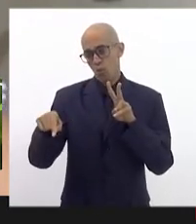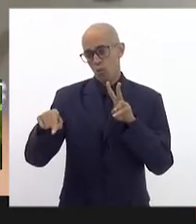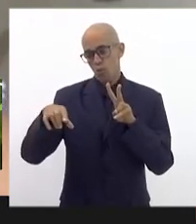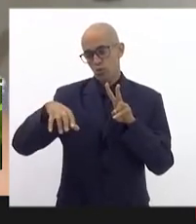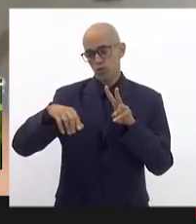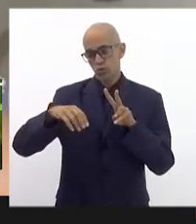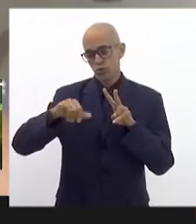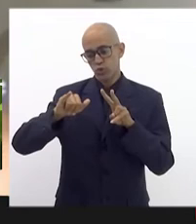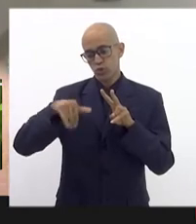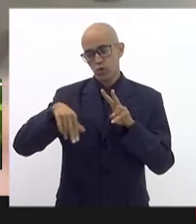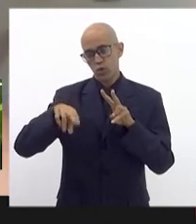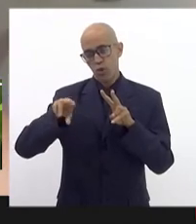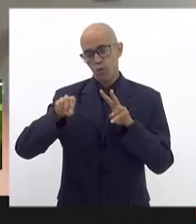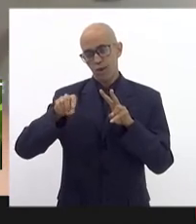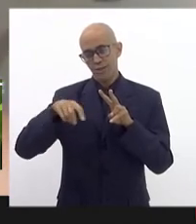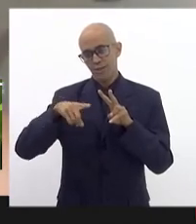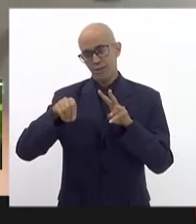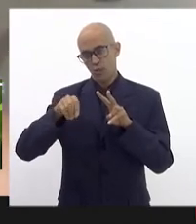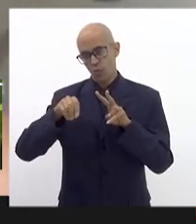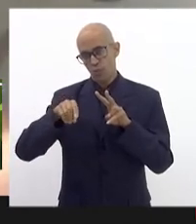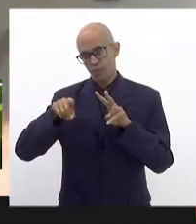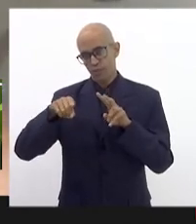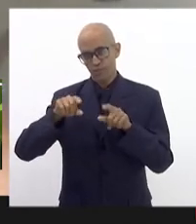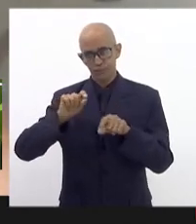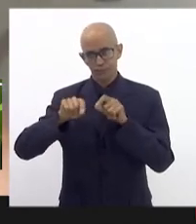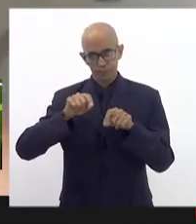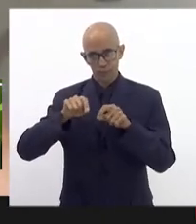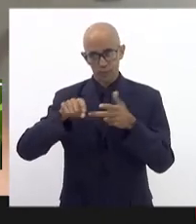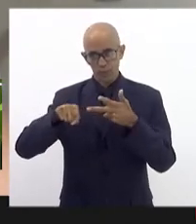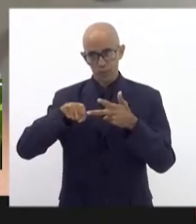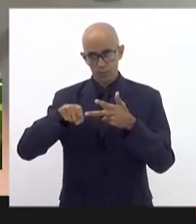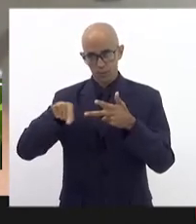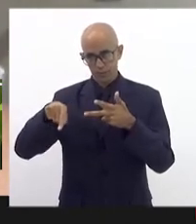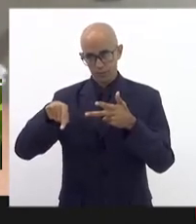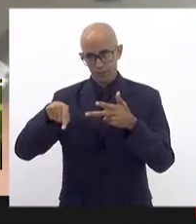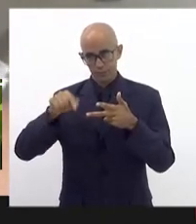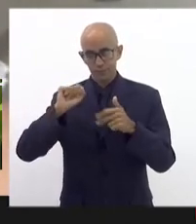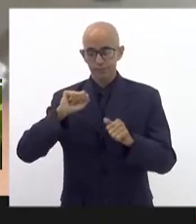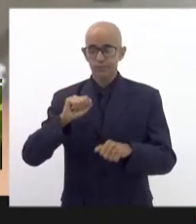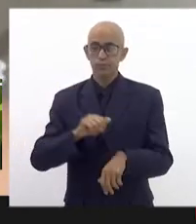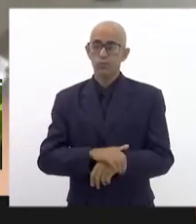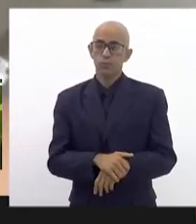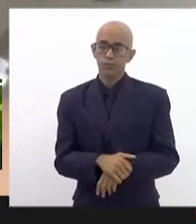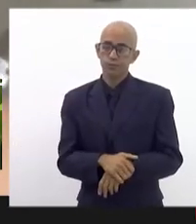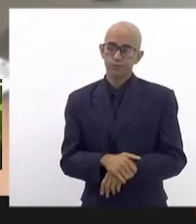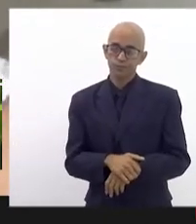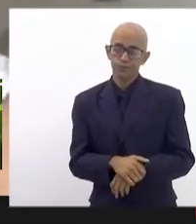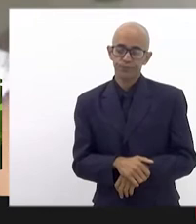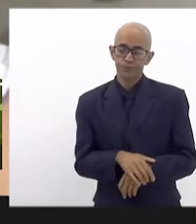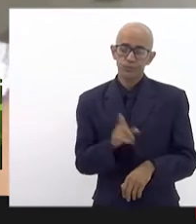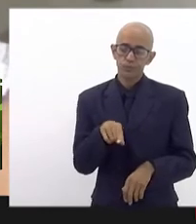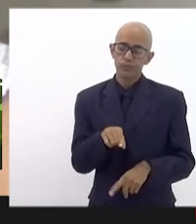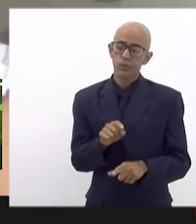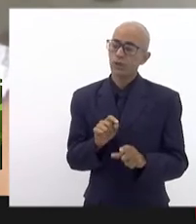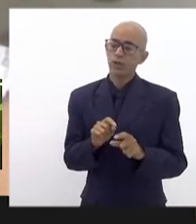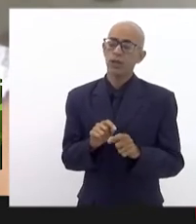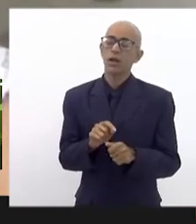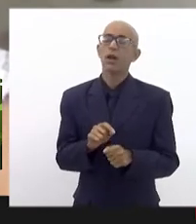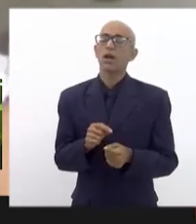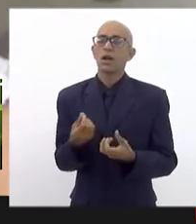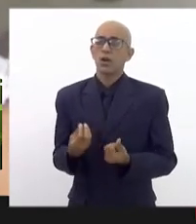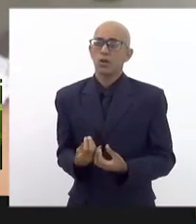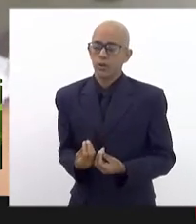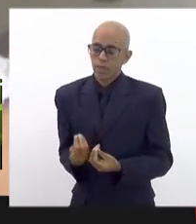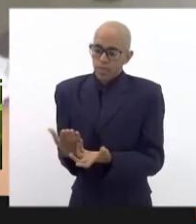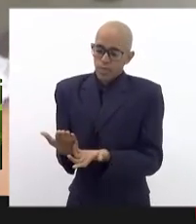inovação. E aí falando que o poder executivo seria aquele que daria